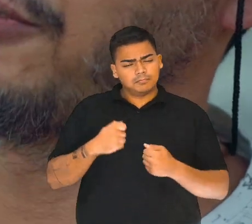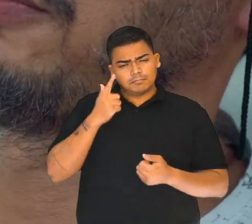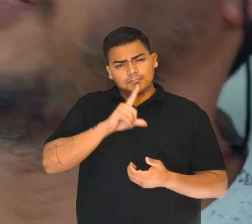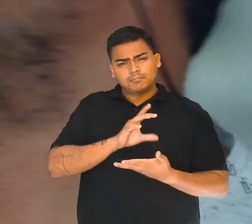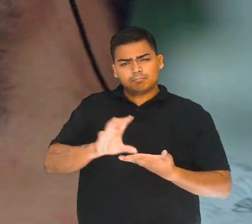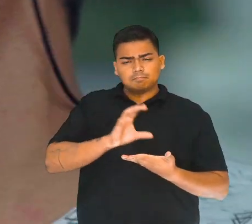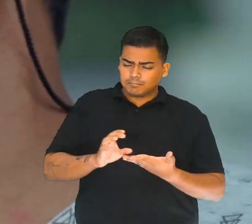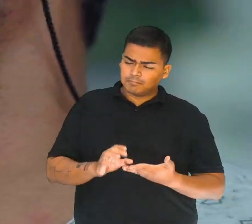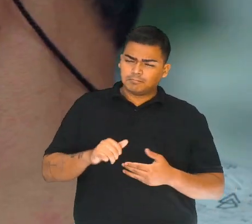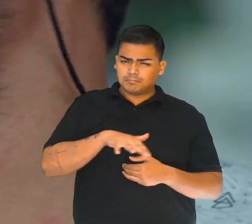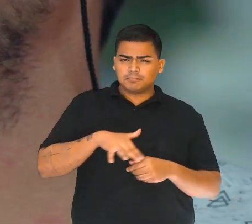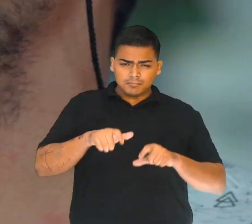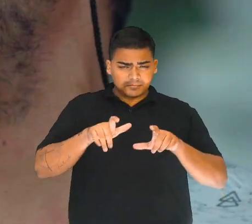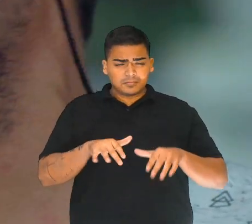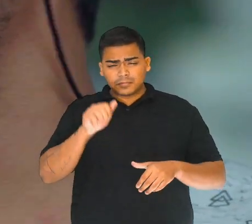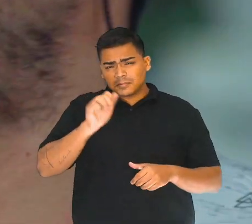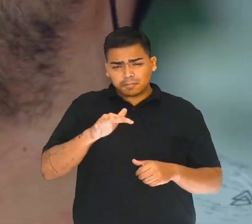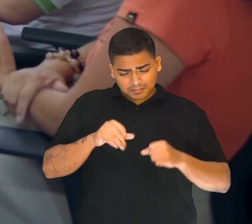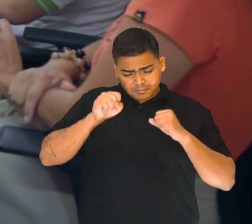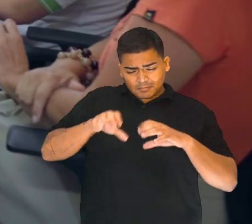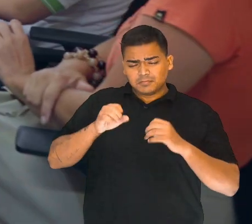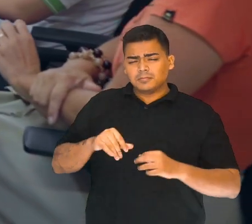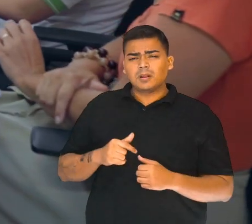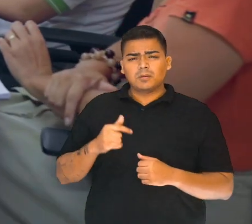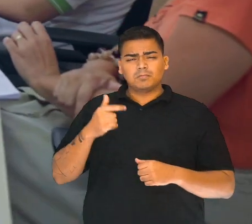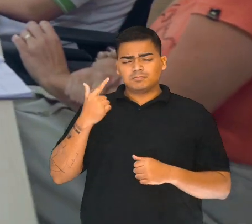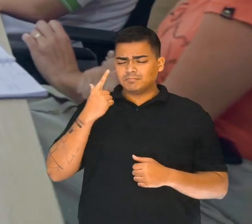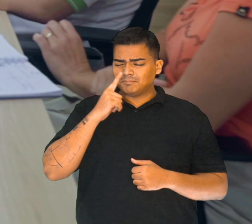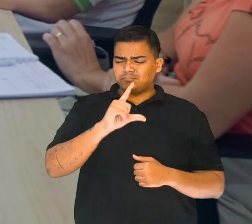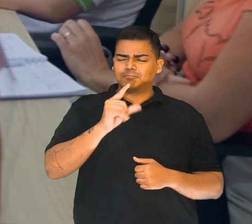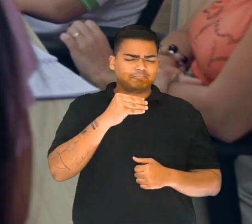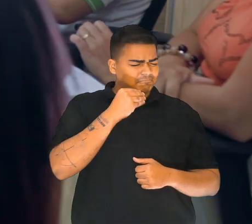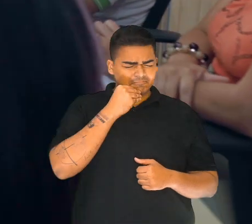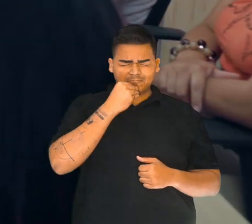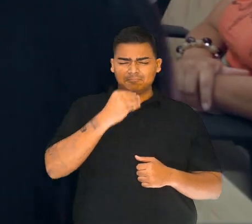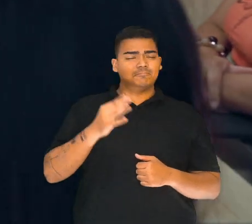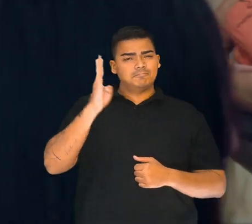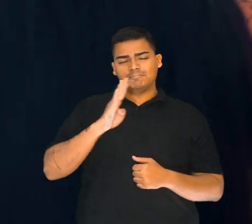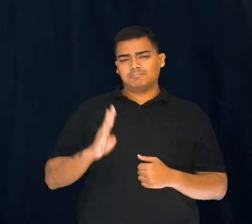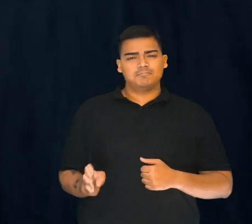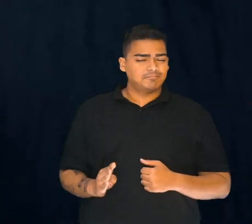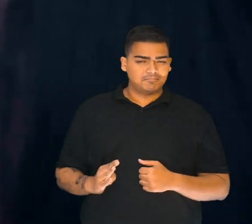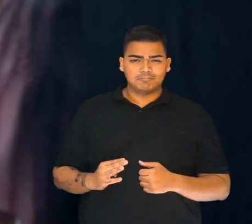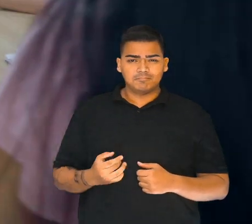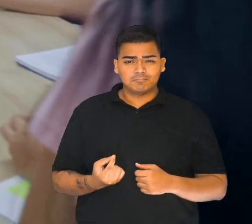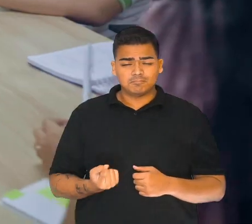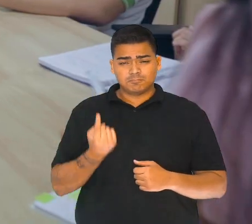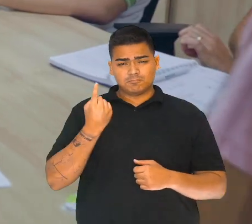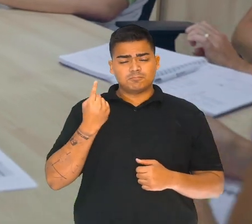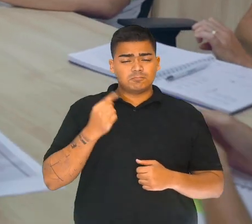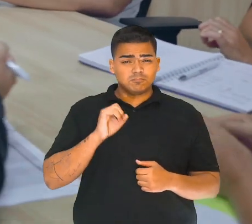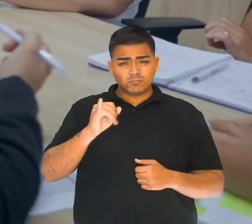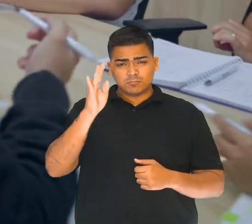investir nisso e investir em computação, que é barato para educar pessoas, é algo que pode dar uma oportunidade para o Brasil mudar, né?